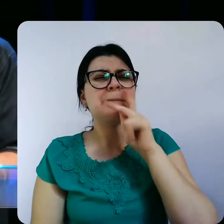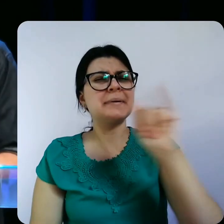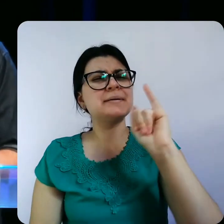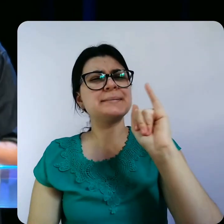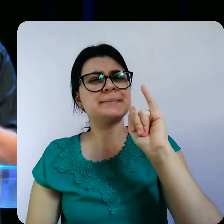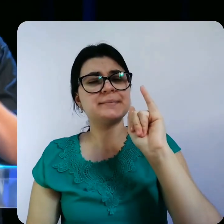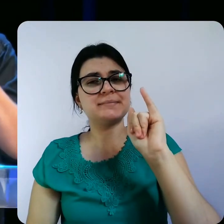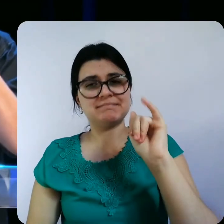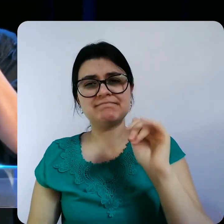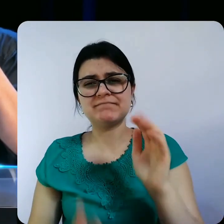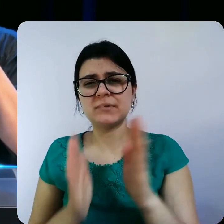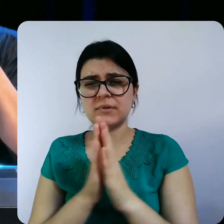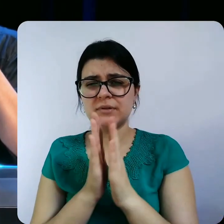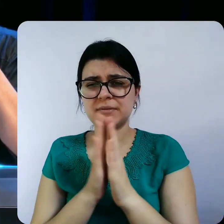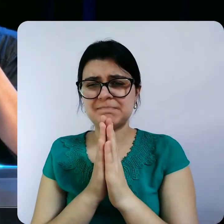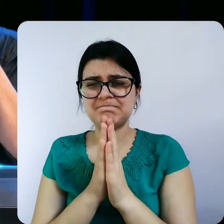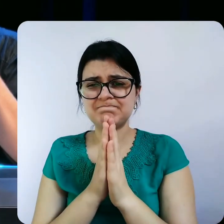oração.